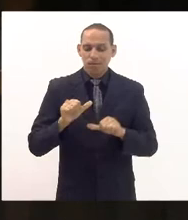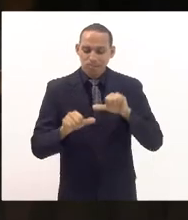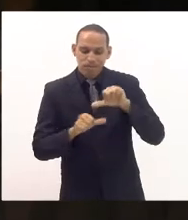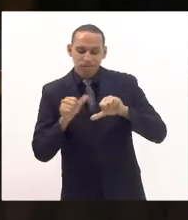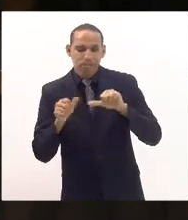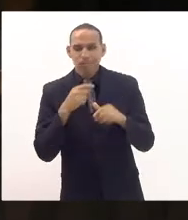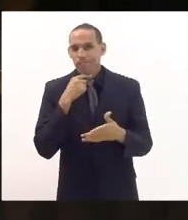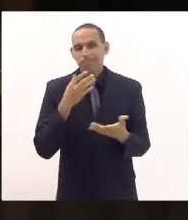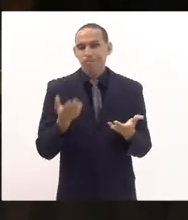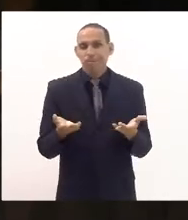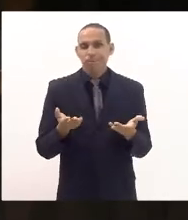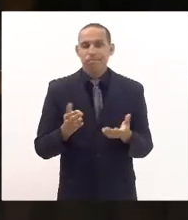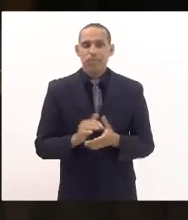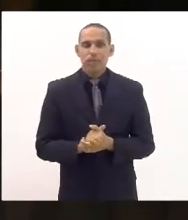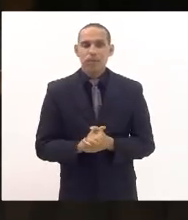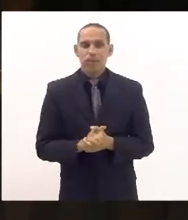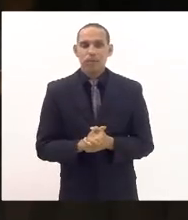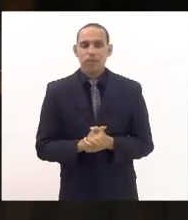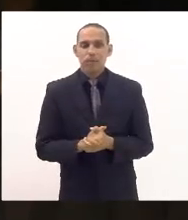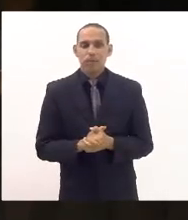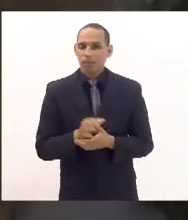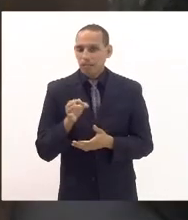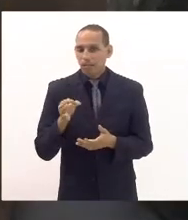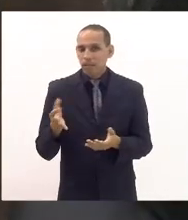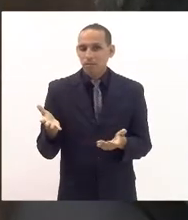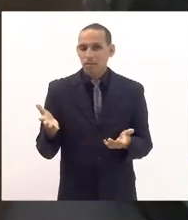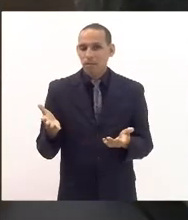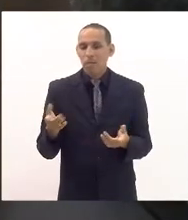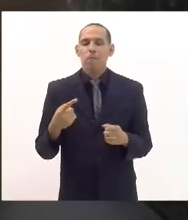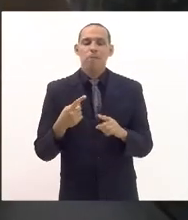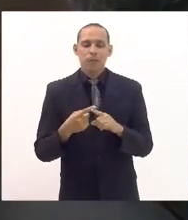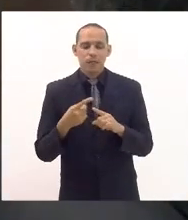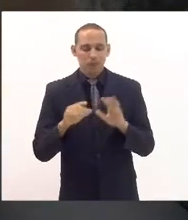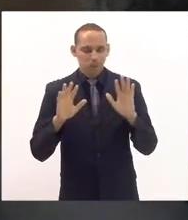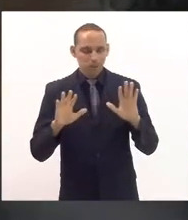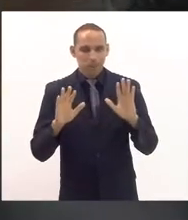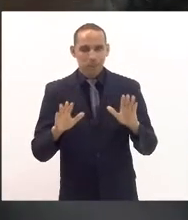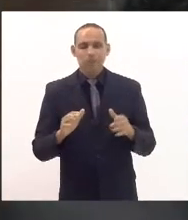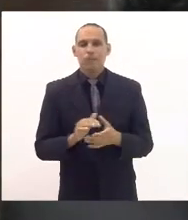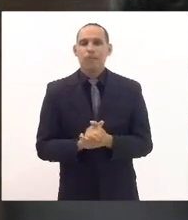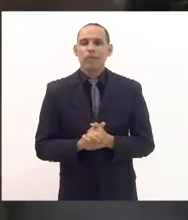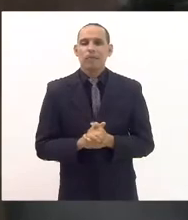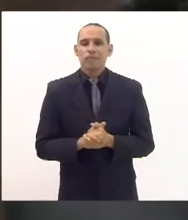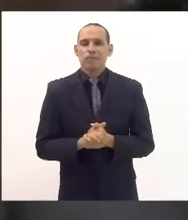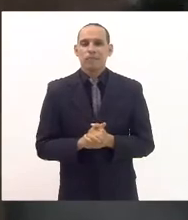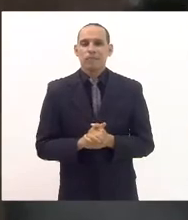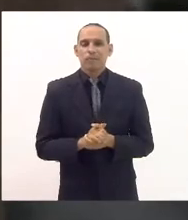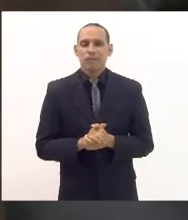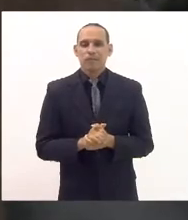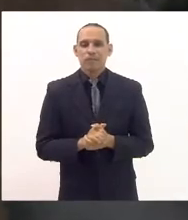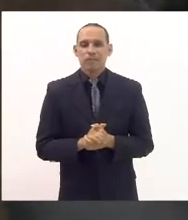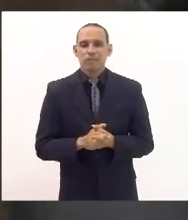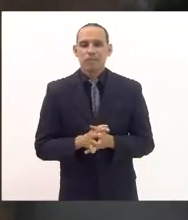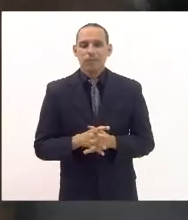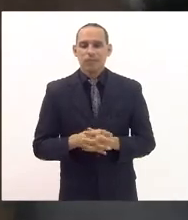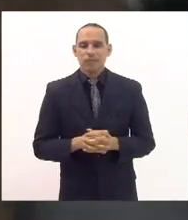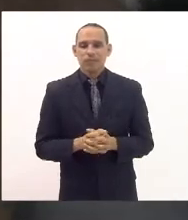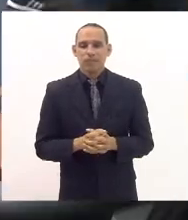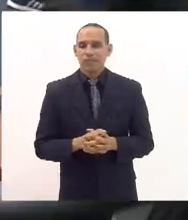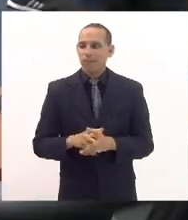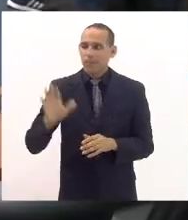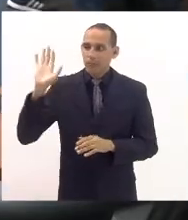muita margem de manobra e é isso porque eles olha só que eu não posso ir em